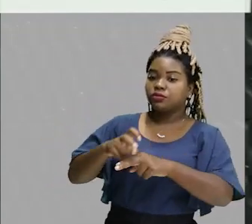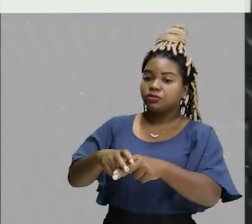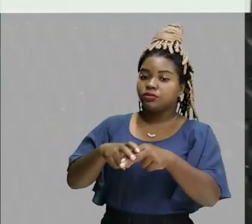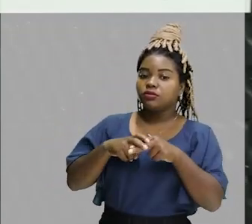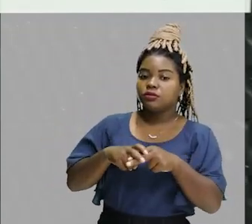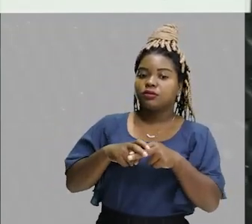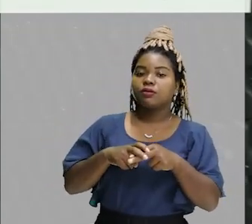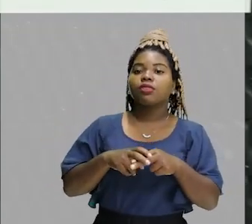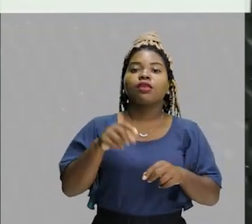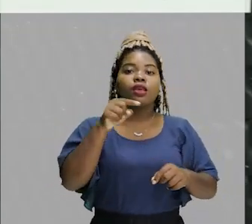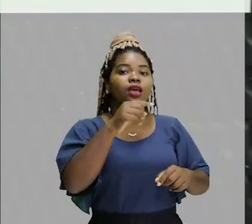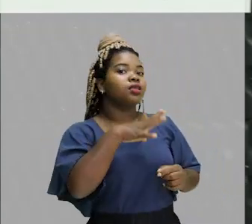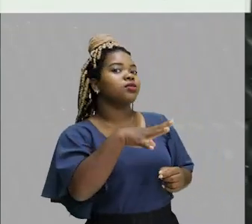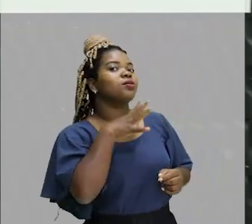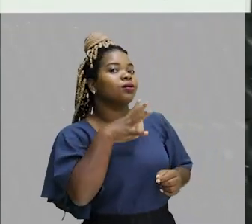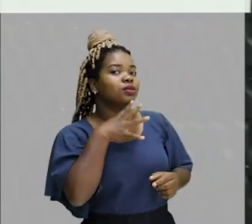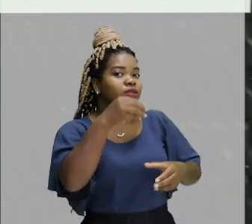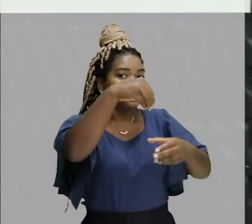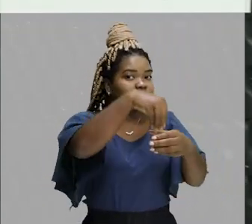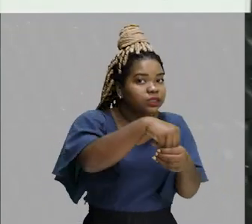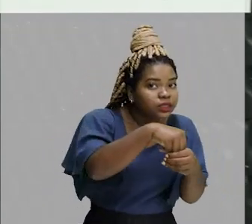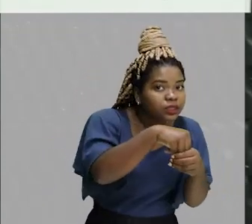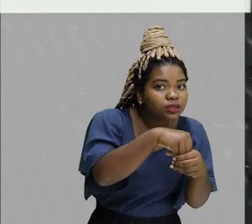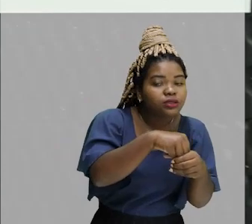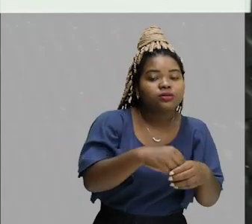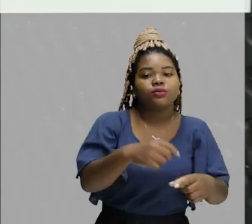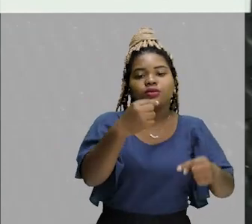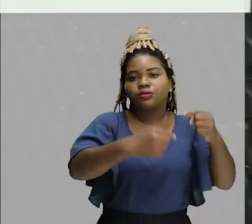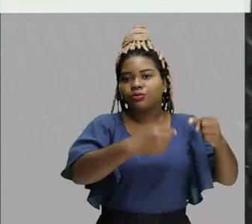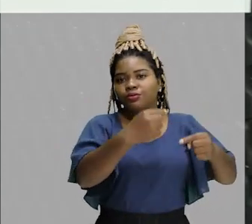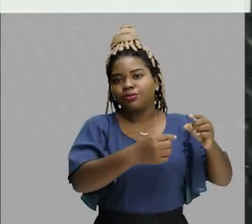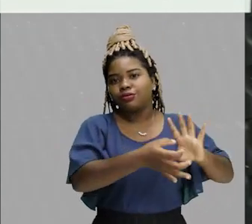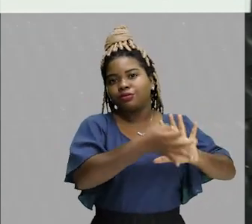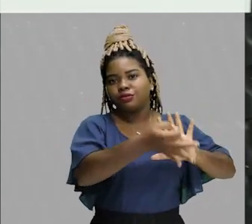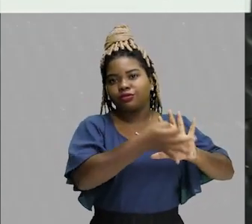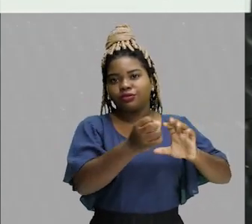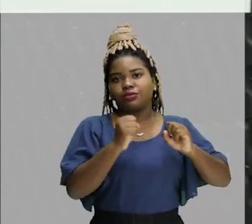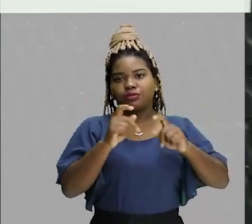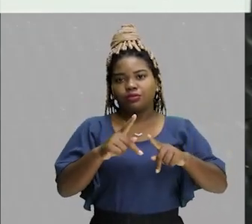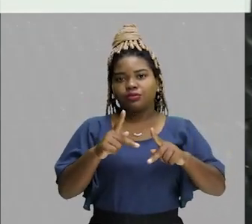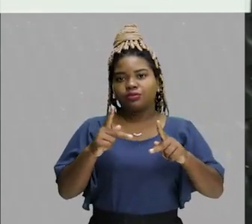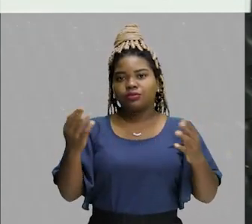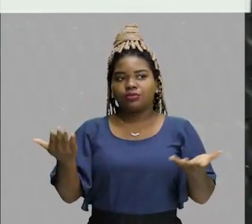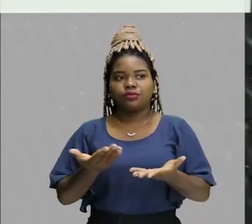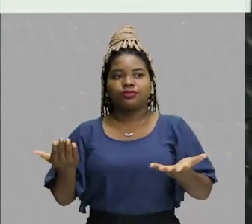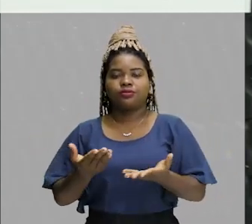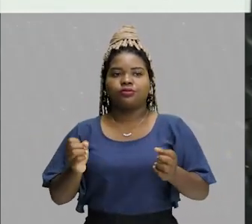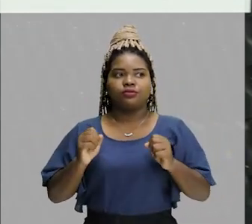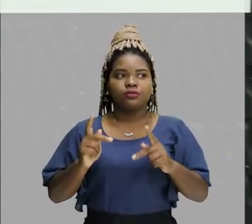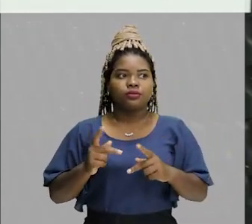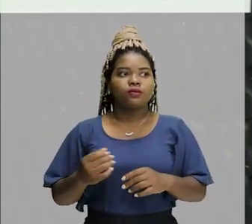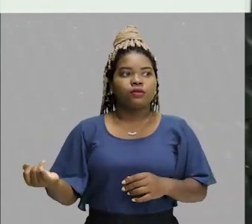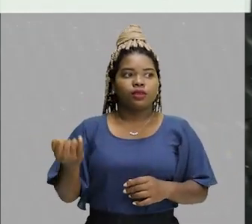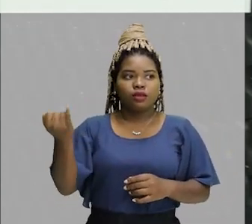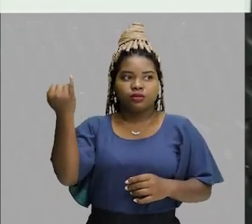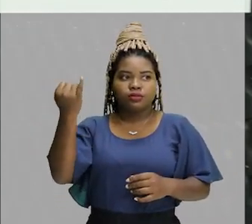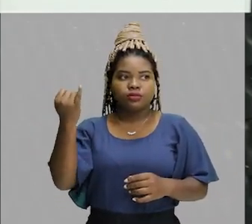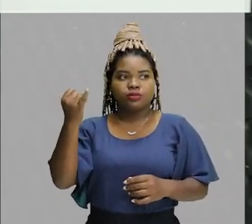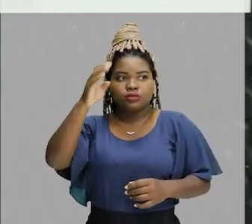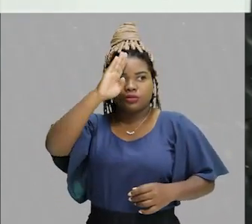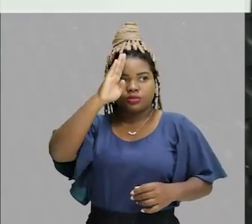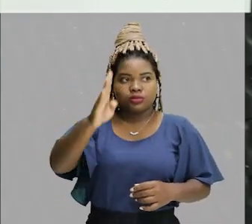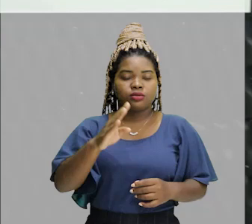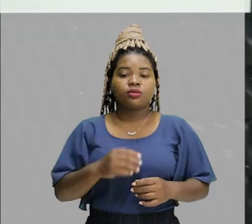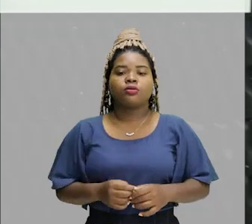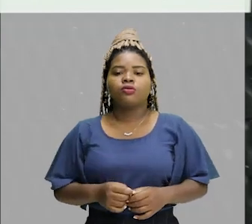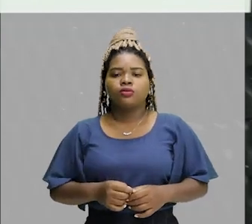este conhecimento que está aqui dentro da nossa discussão. Então, primeira coisa importante é que quando você pega uma prova